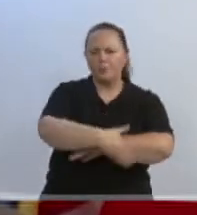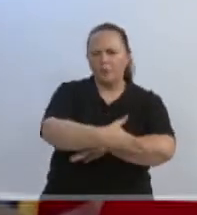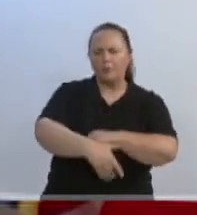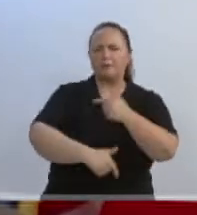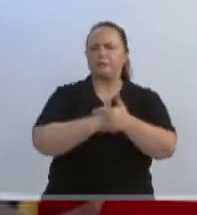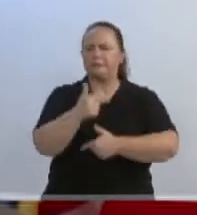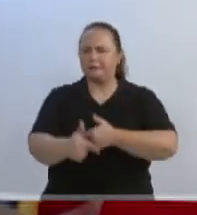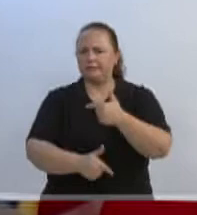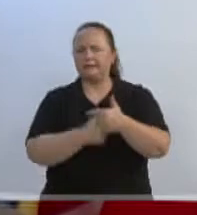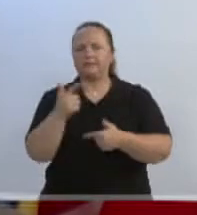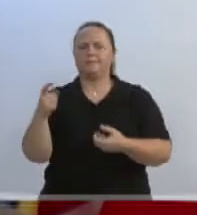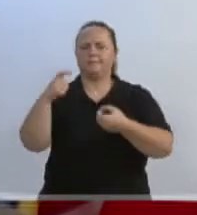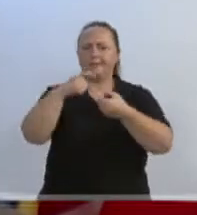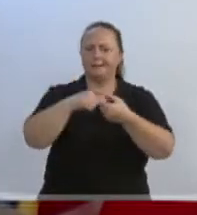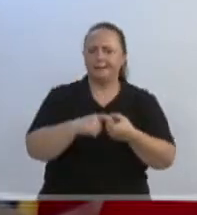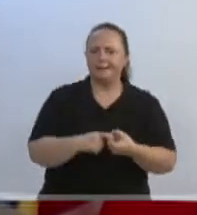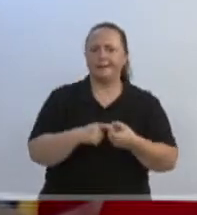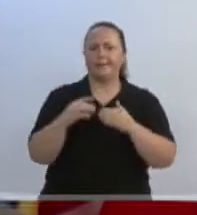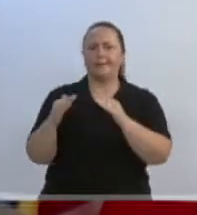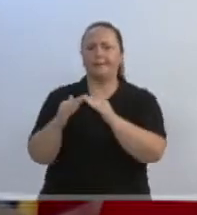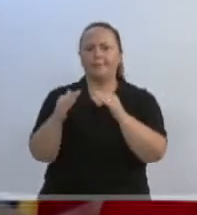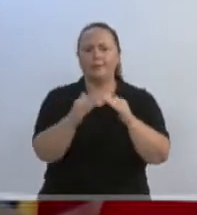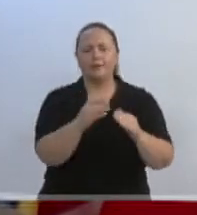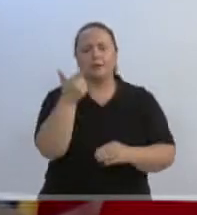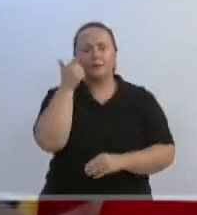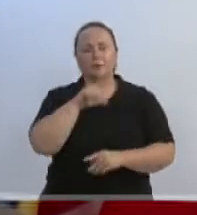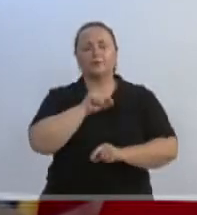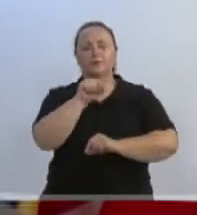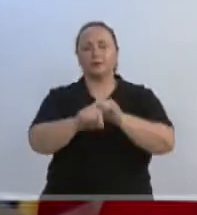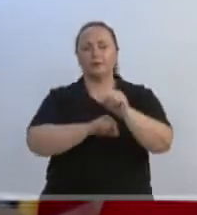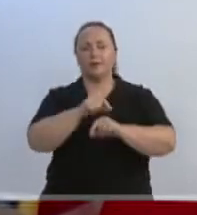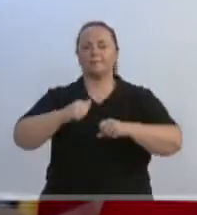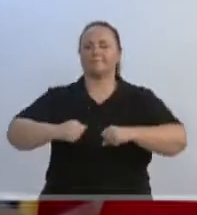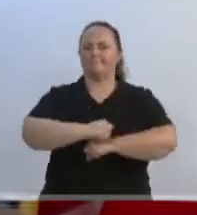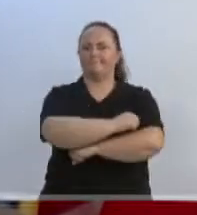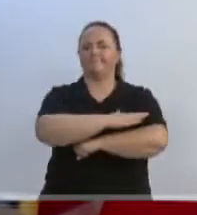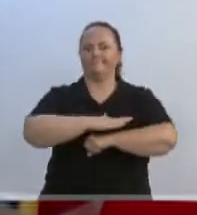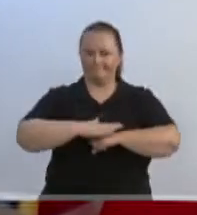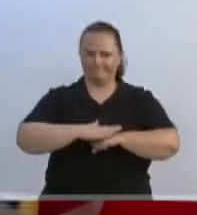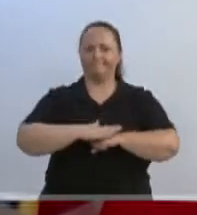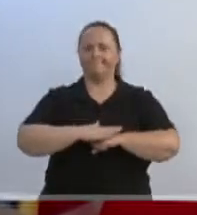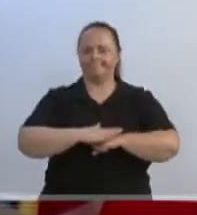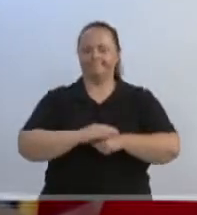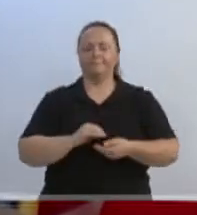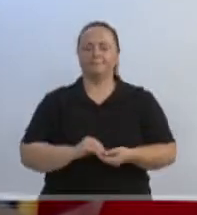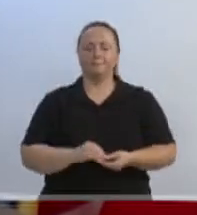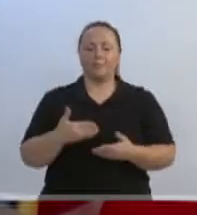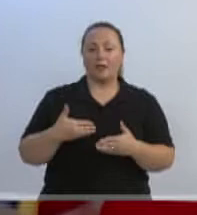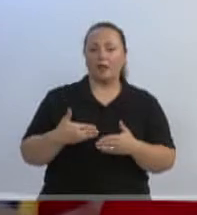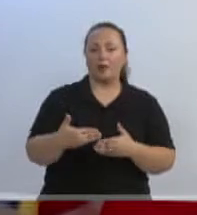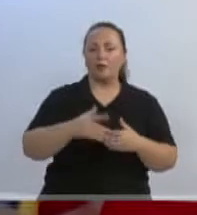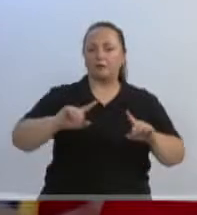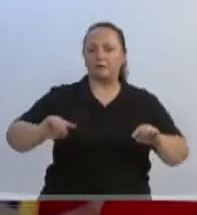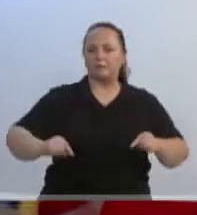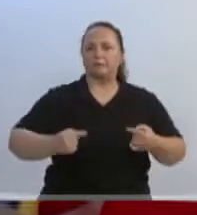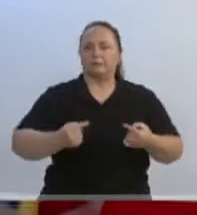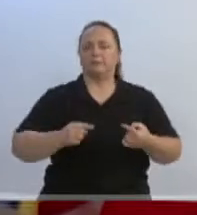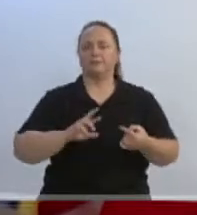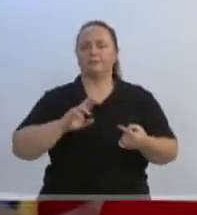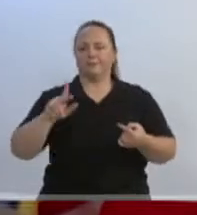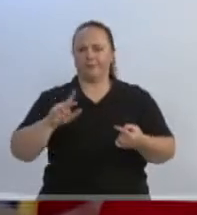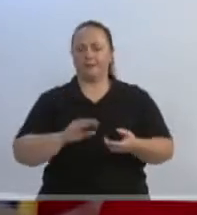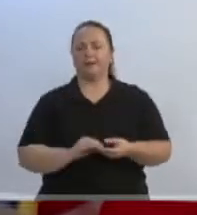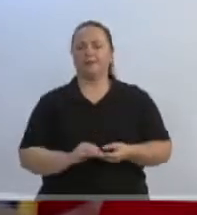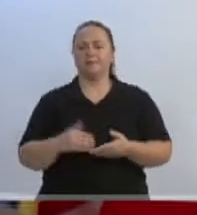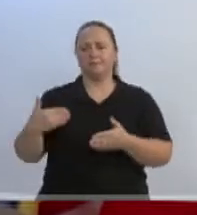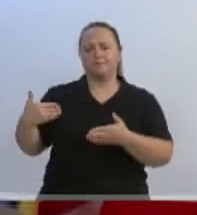governo municipal com os moradores conseguimos levar a pavimentação hoje nós estamos com um novo desafio há poucos dias nós tivemos uma reunião com